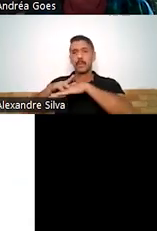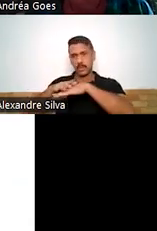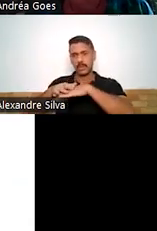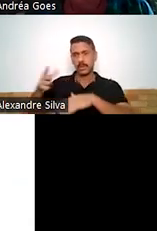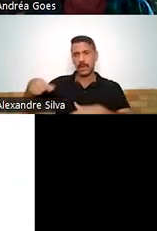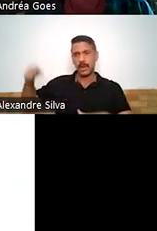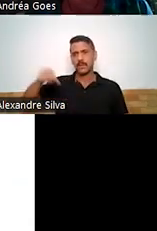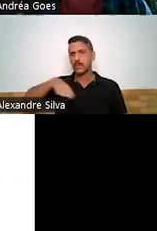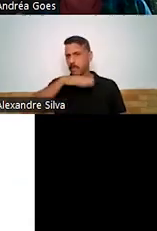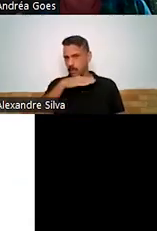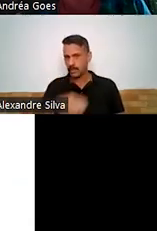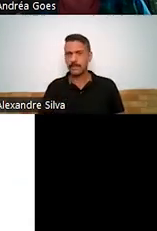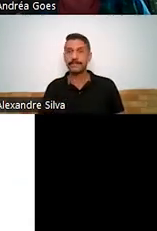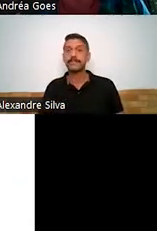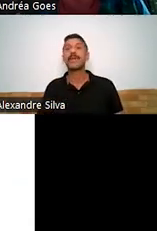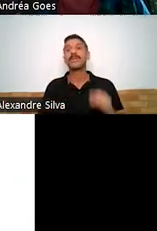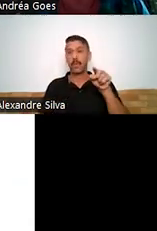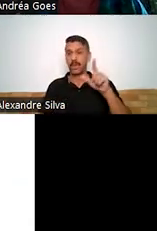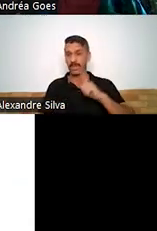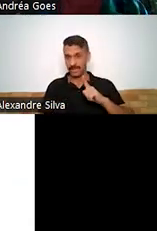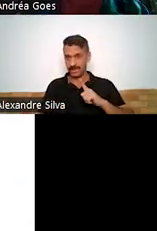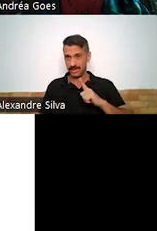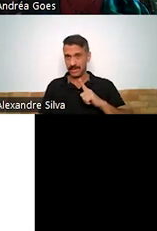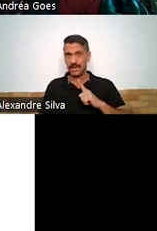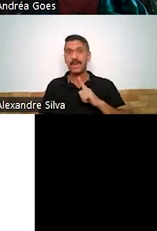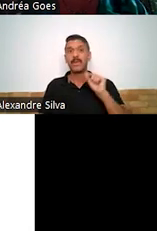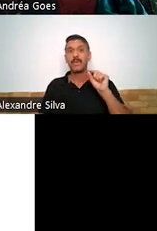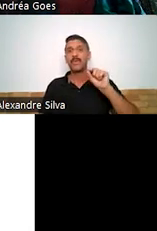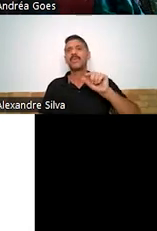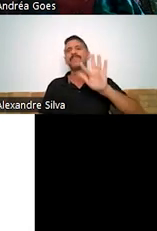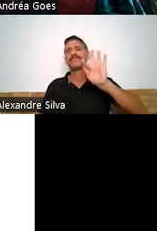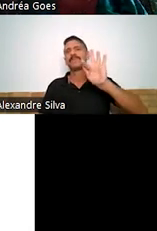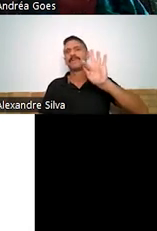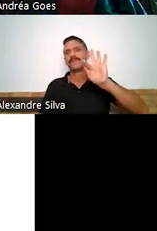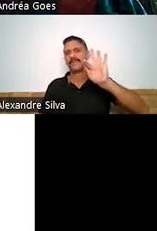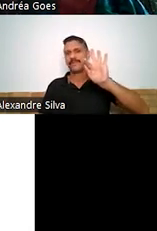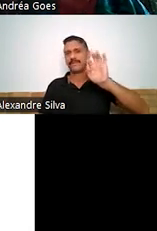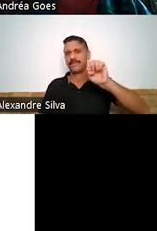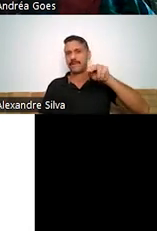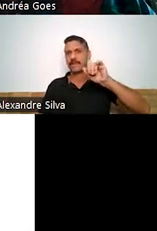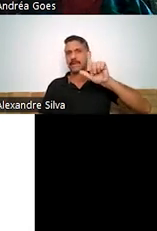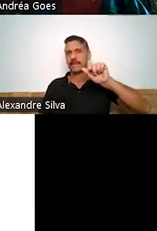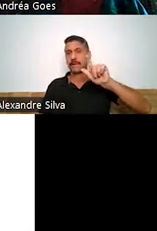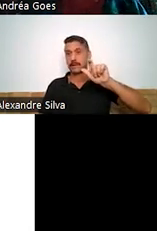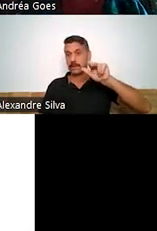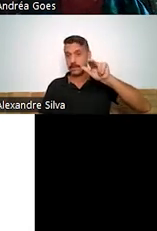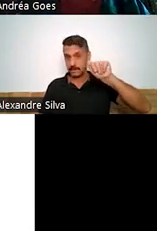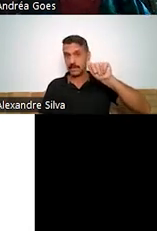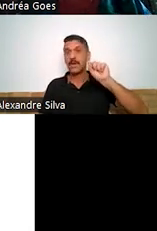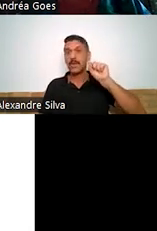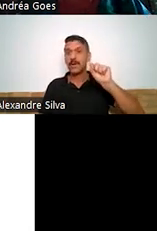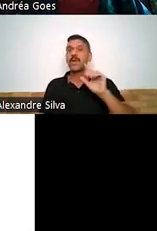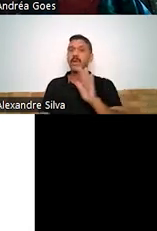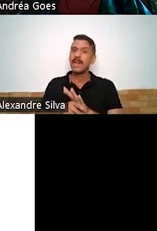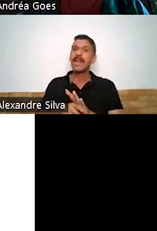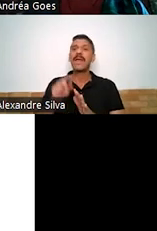porco, digamos. Então, aqui, por exemplo, a fenilalanina. É a mesma história que eu contei lá no início da ervilha de Mendel, dela ser rugosa